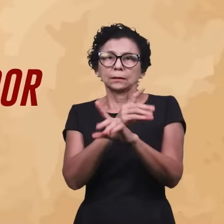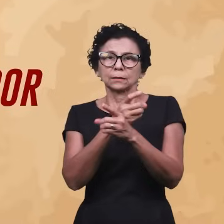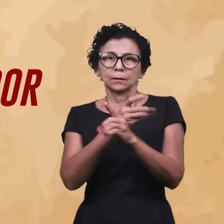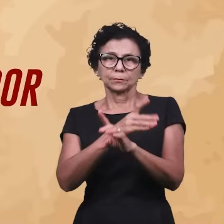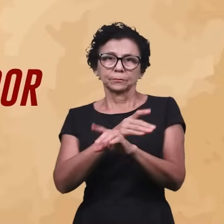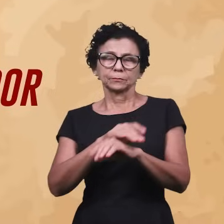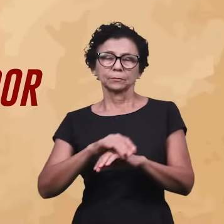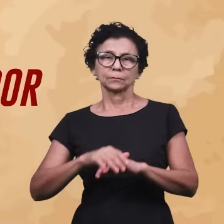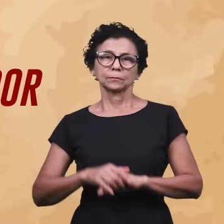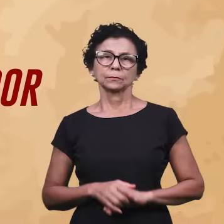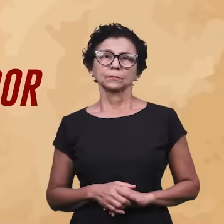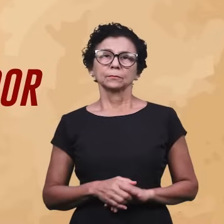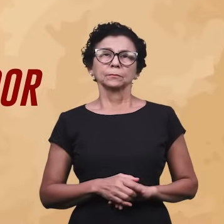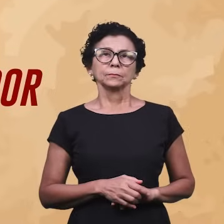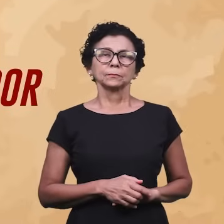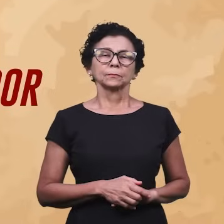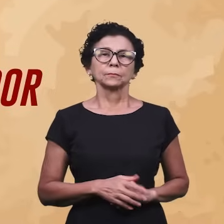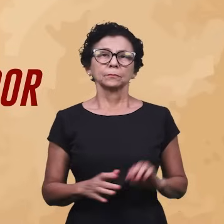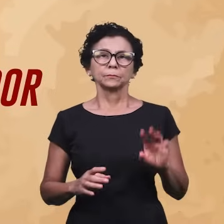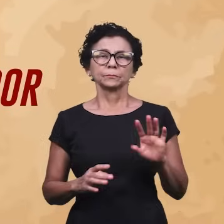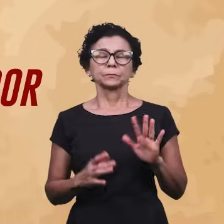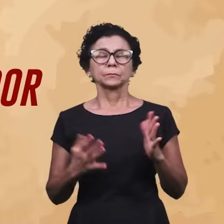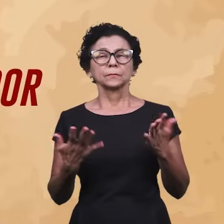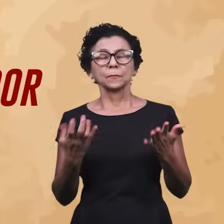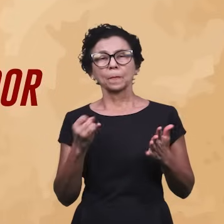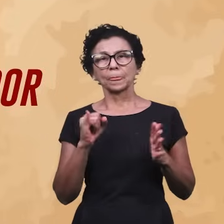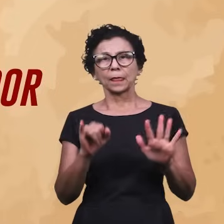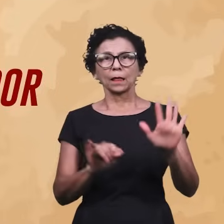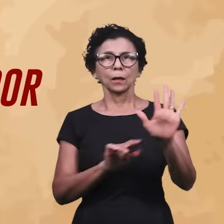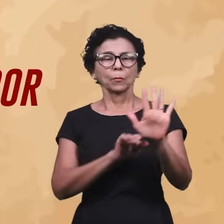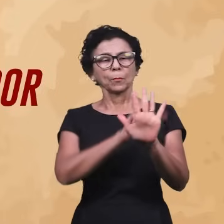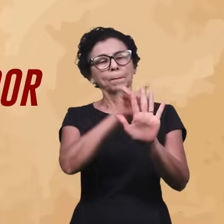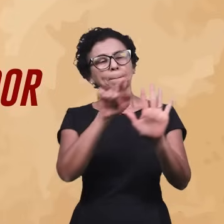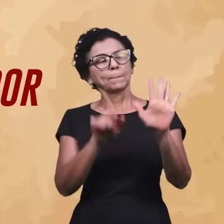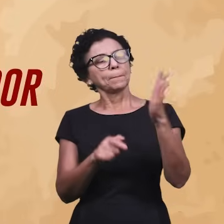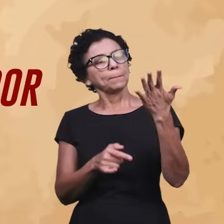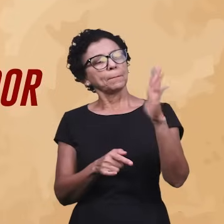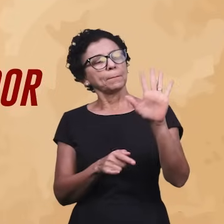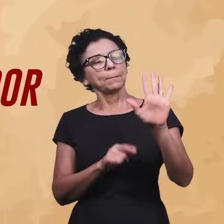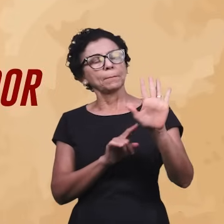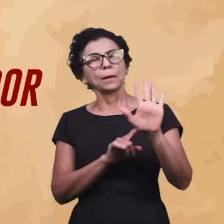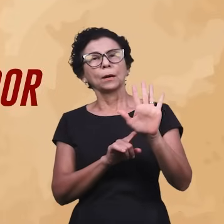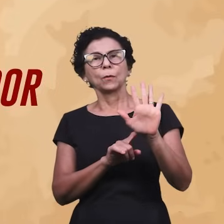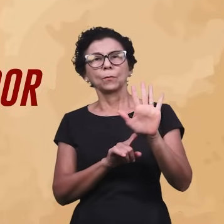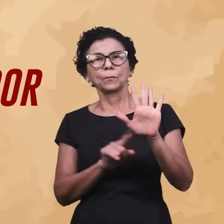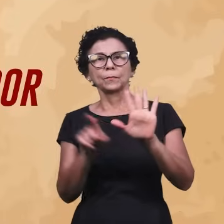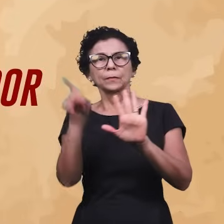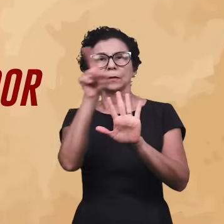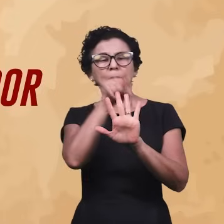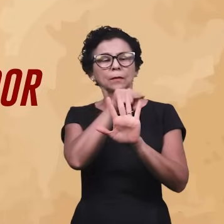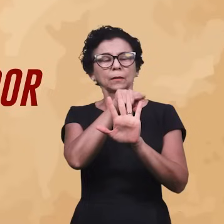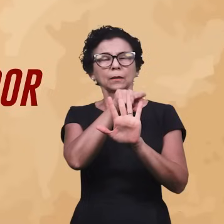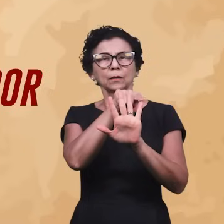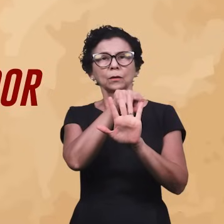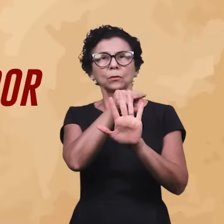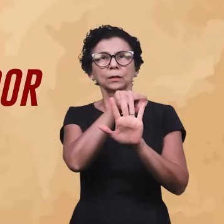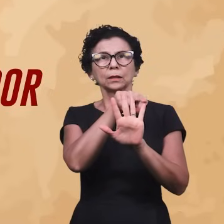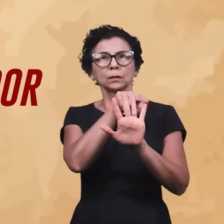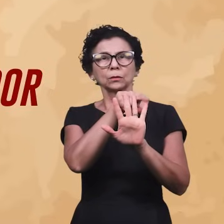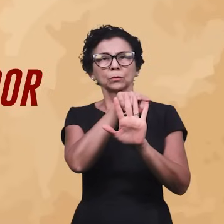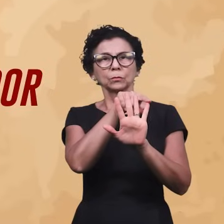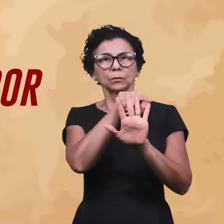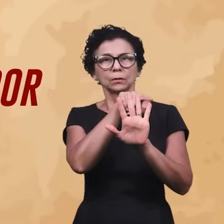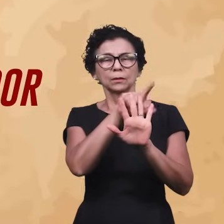ensino. Se nós colocarmos a mão como mão, é o quinto.